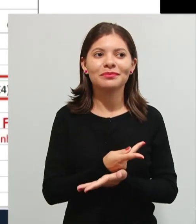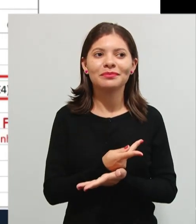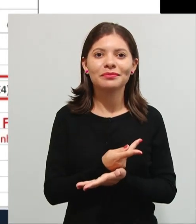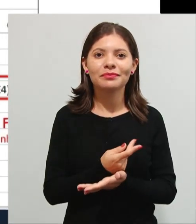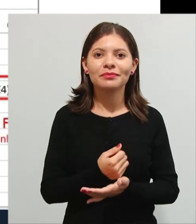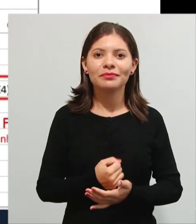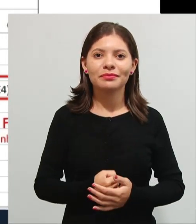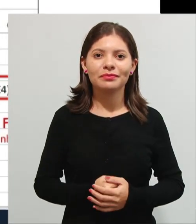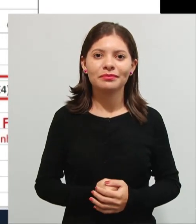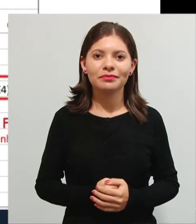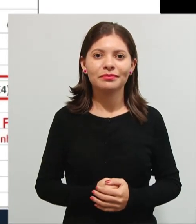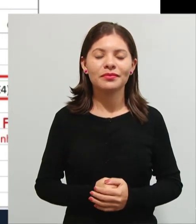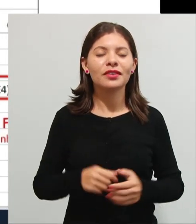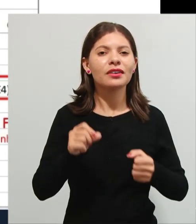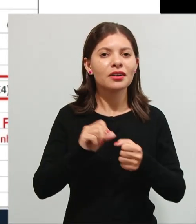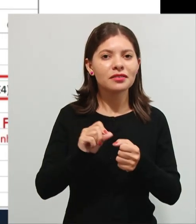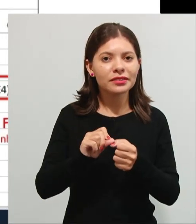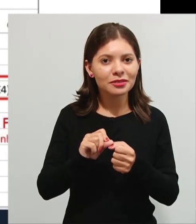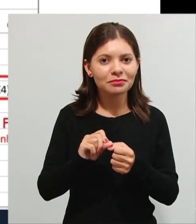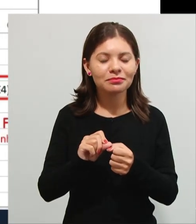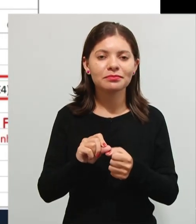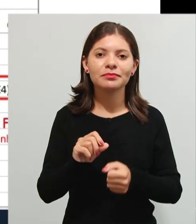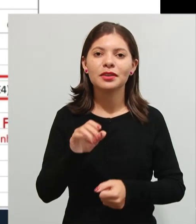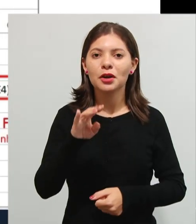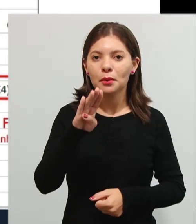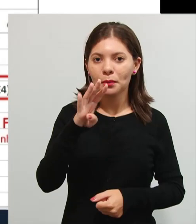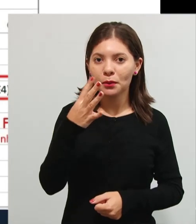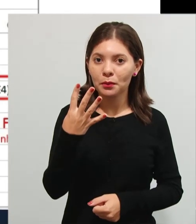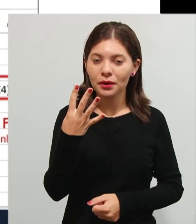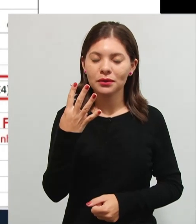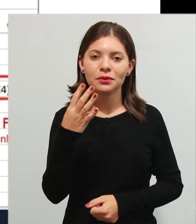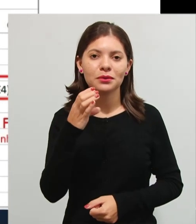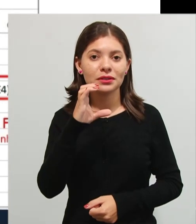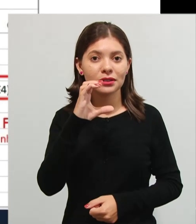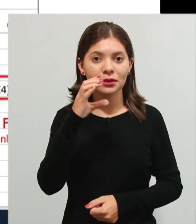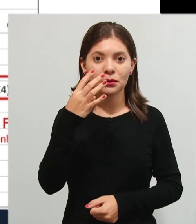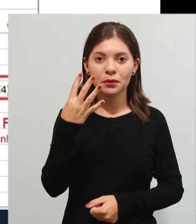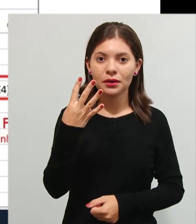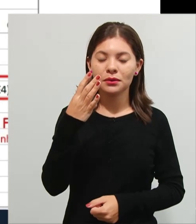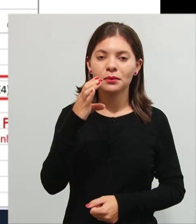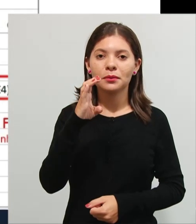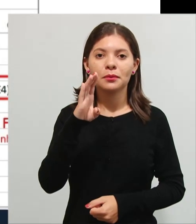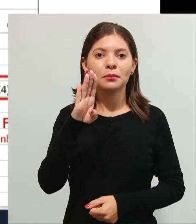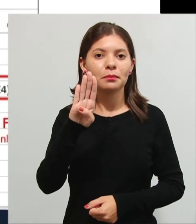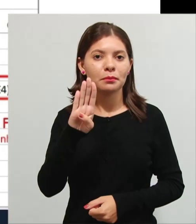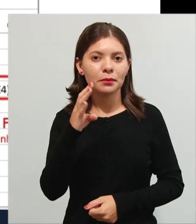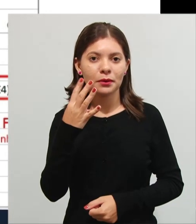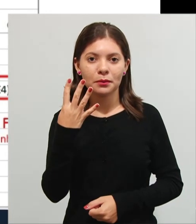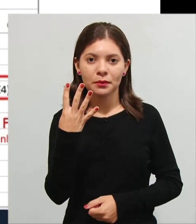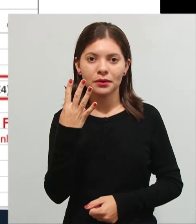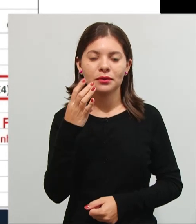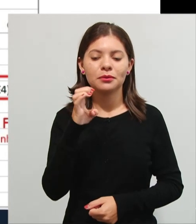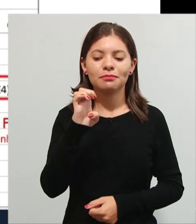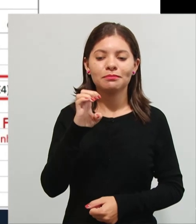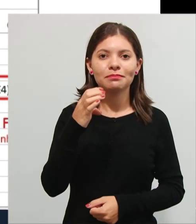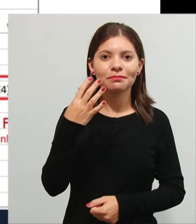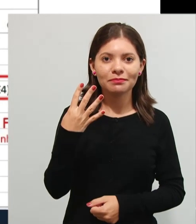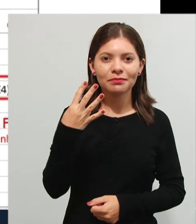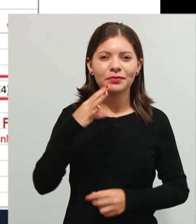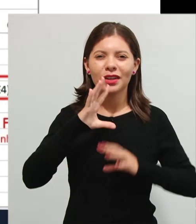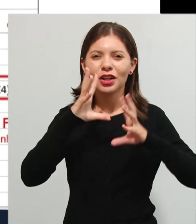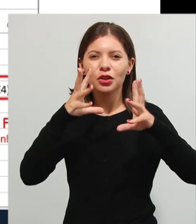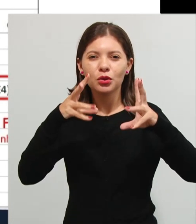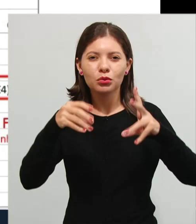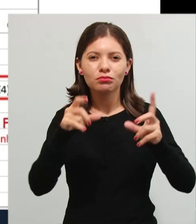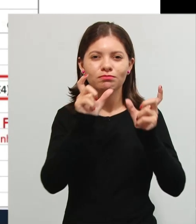B4, desculpa, errei. Ele vai fazer B4, C4, D4